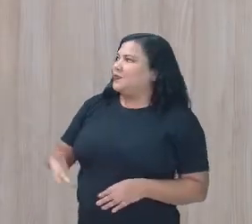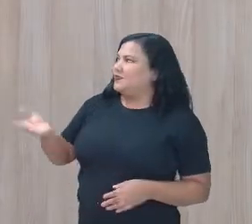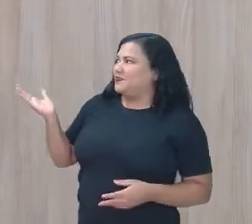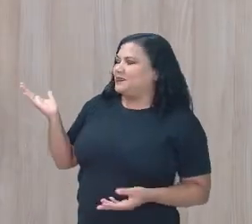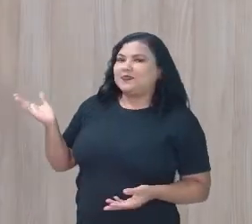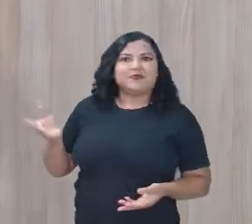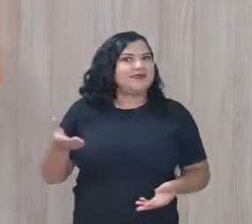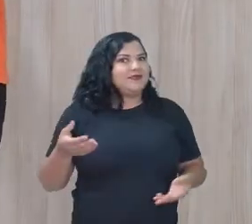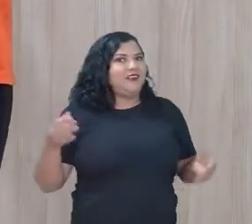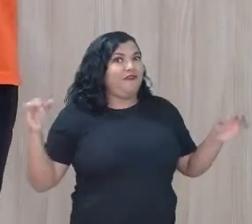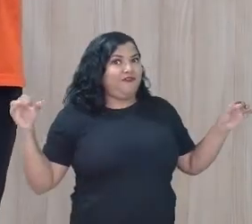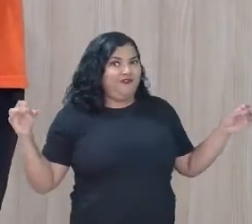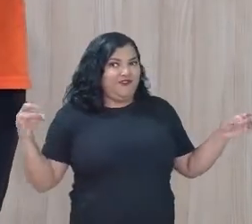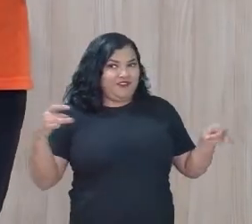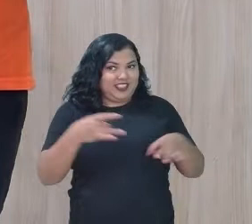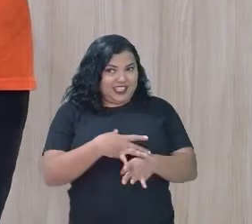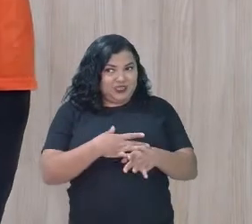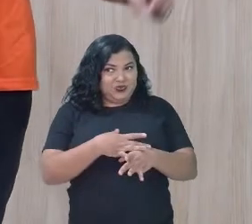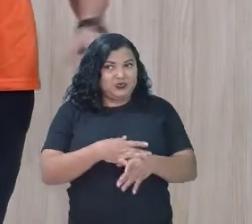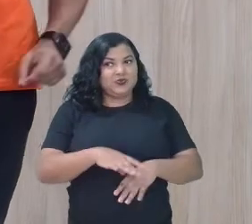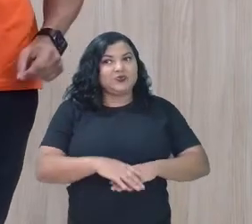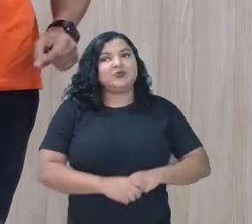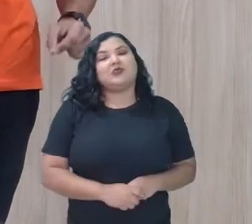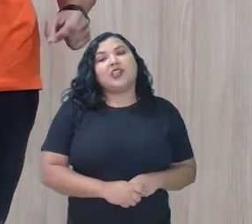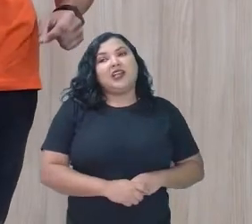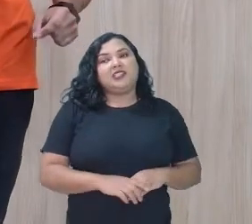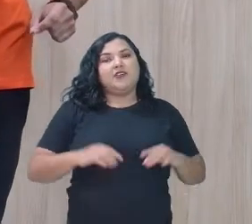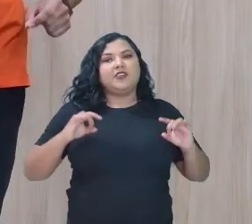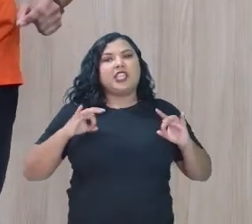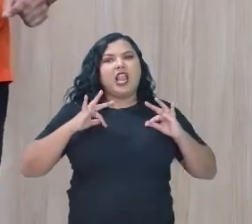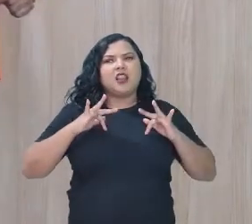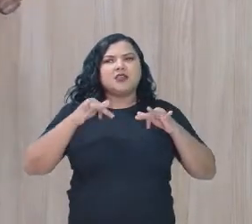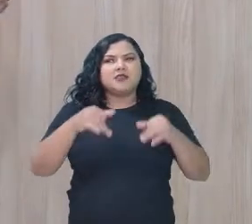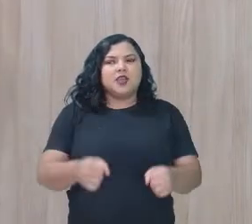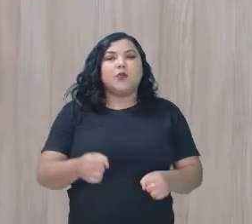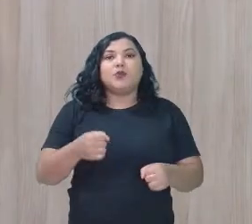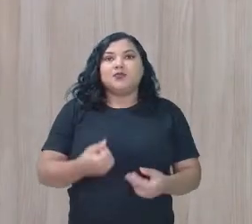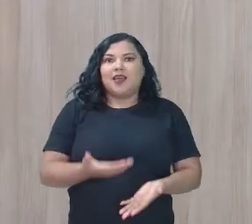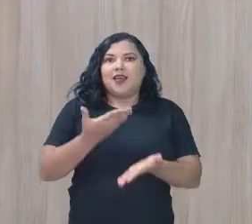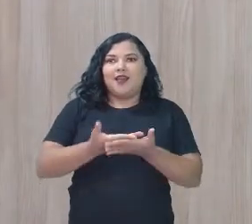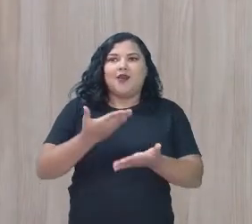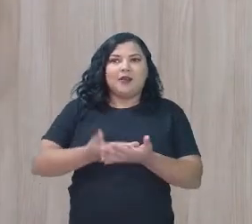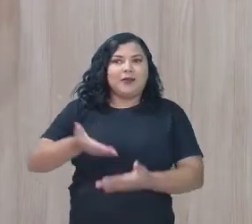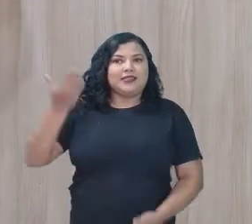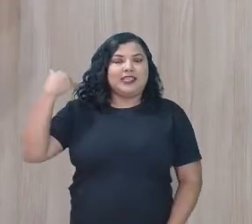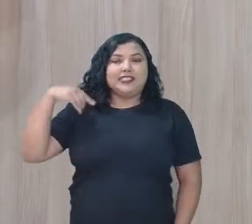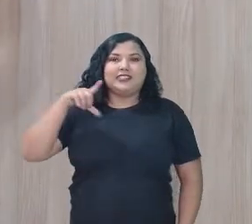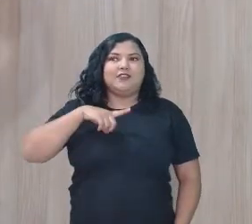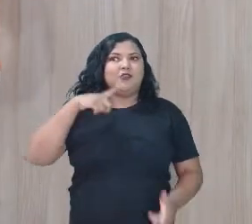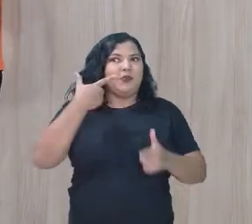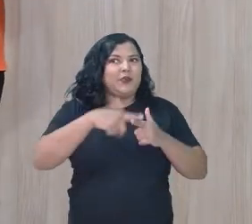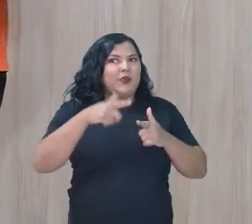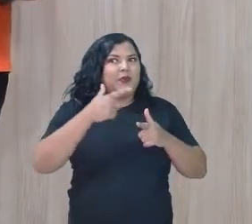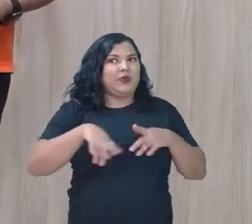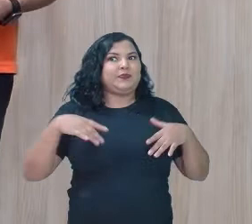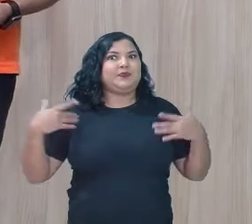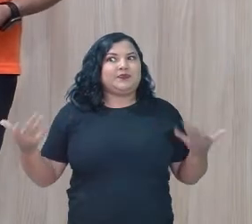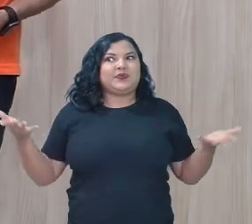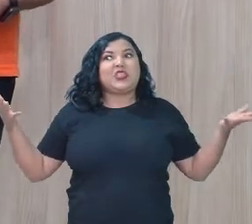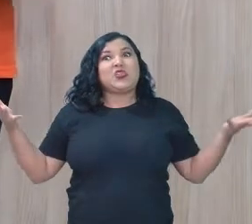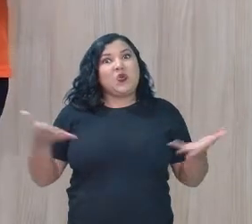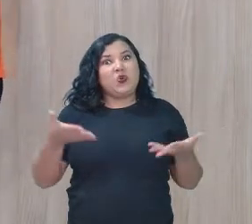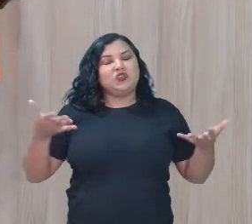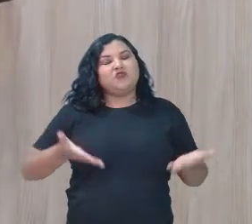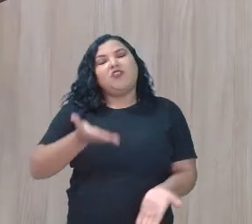dados, tá? A gente colocou aí, terminamos a aula passada com um problema e hoje nós